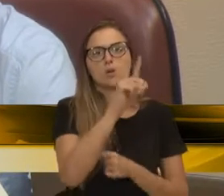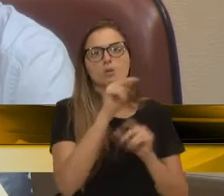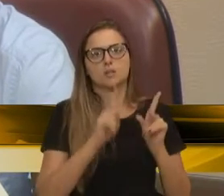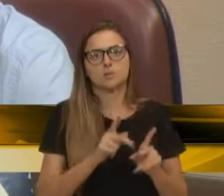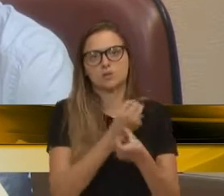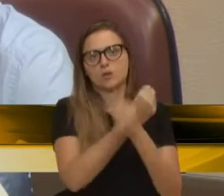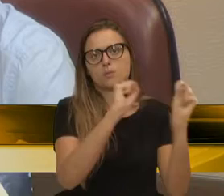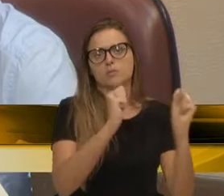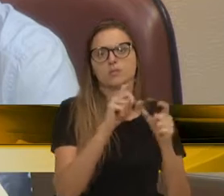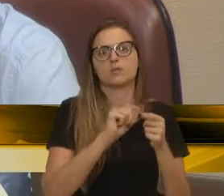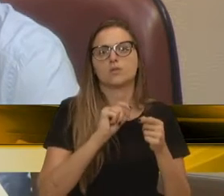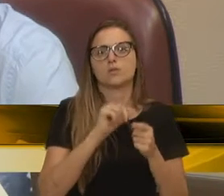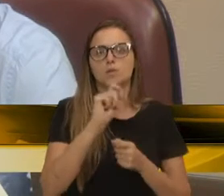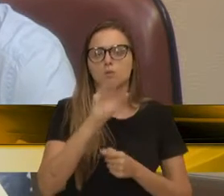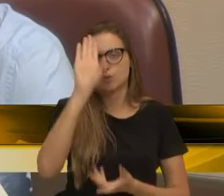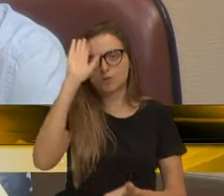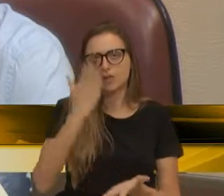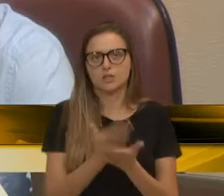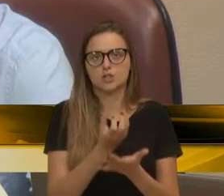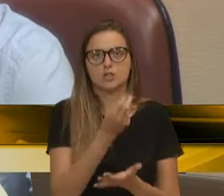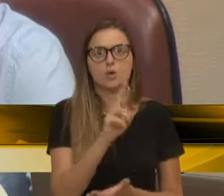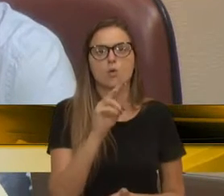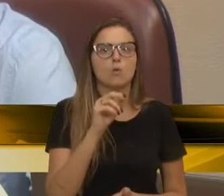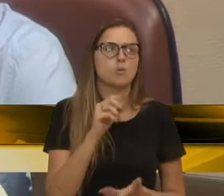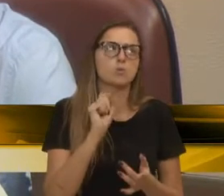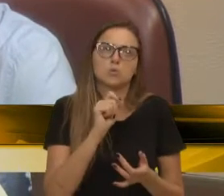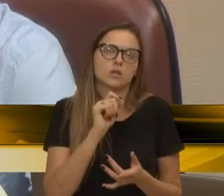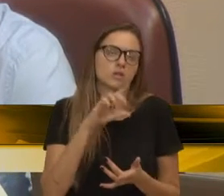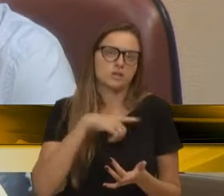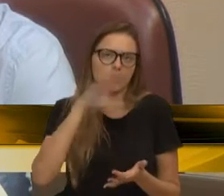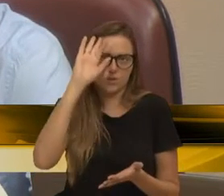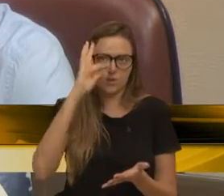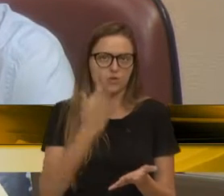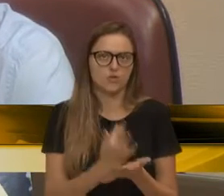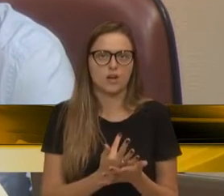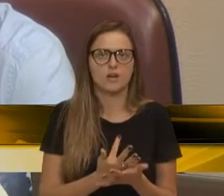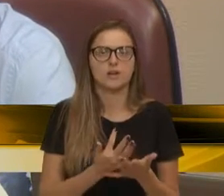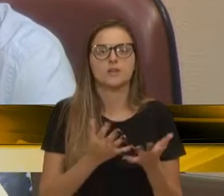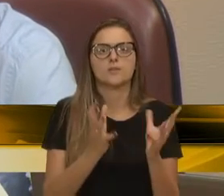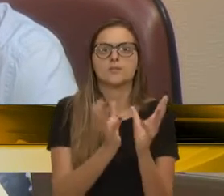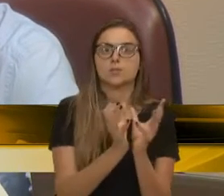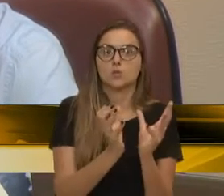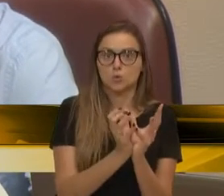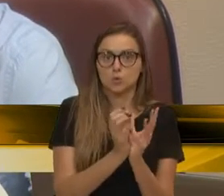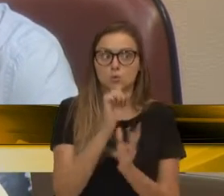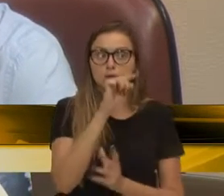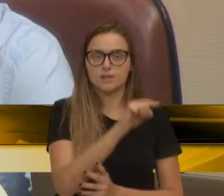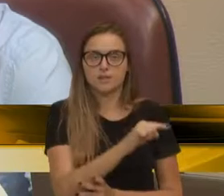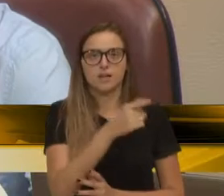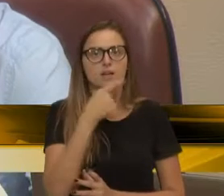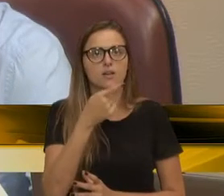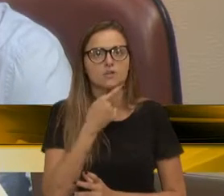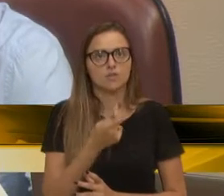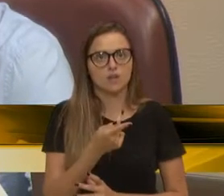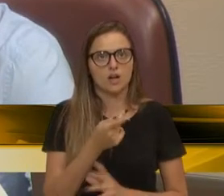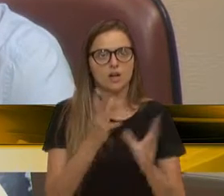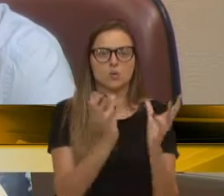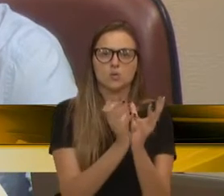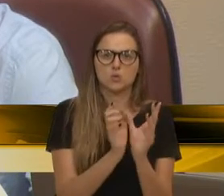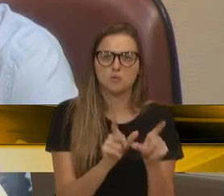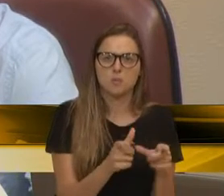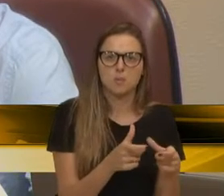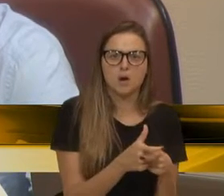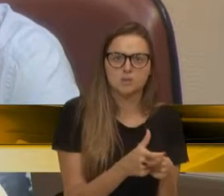liberdades salvas vedadas por lei mesmo que se trate de um grupo que ele costuma chamar de uma minoria